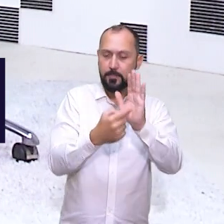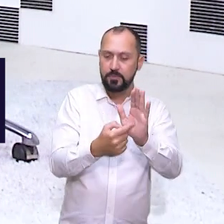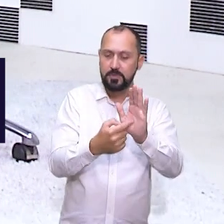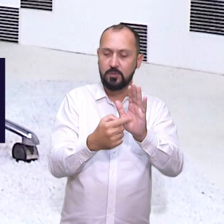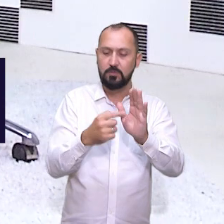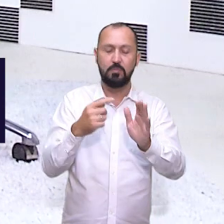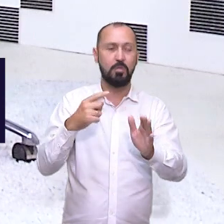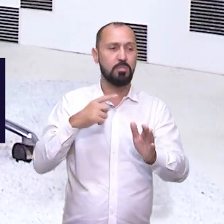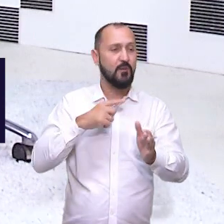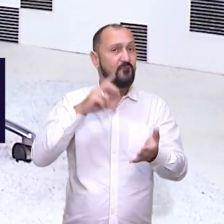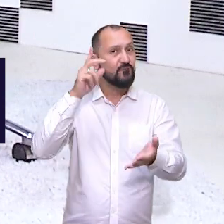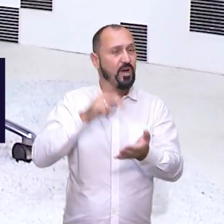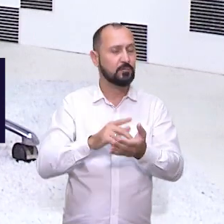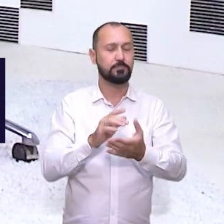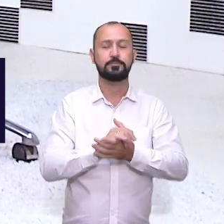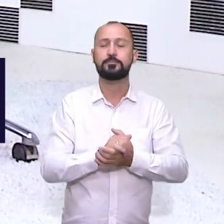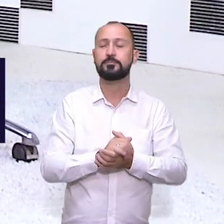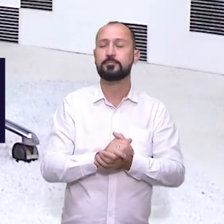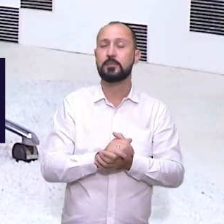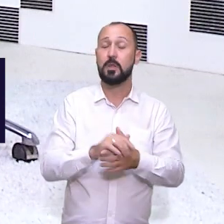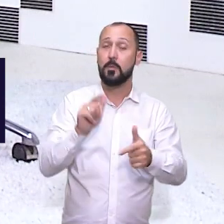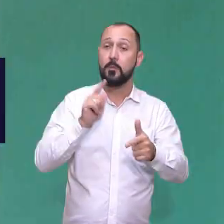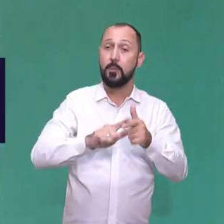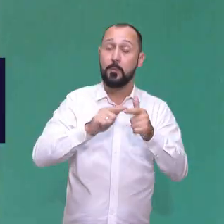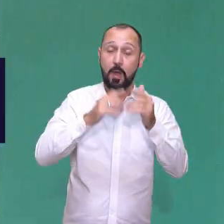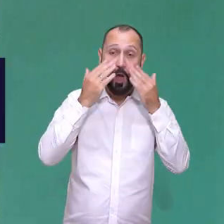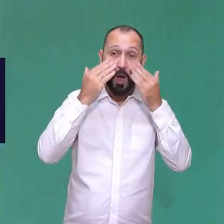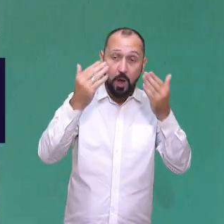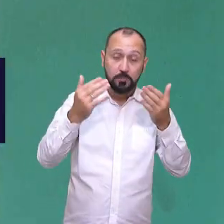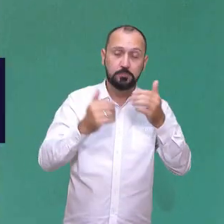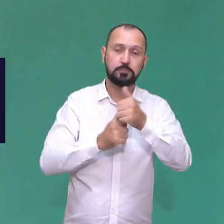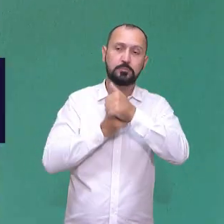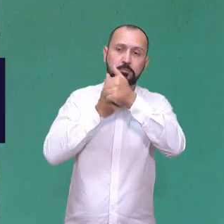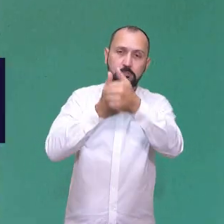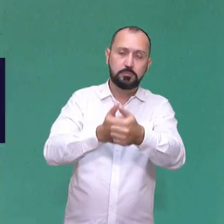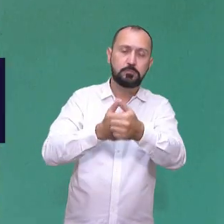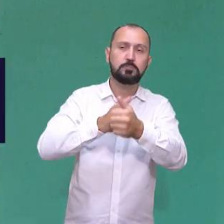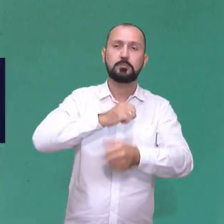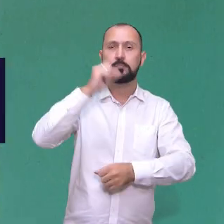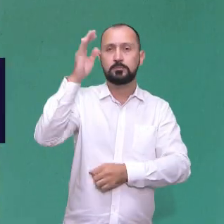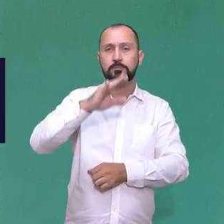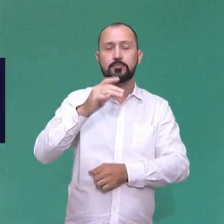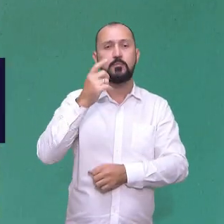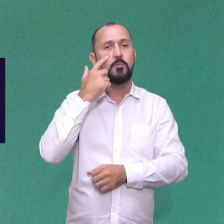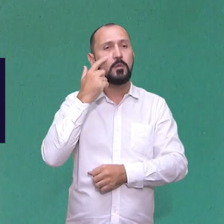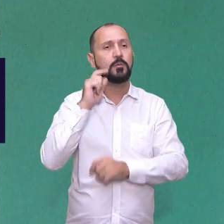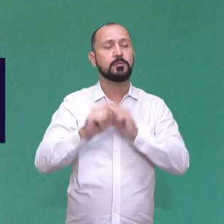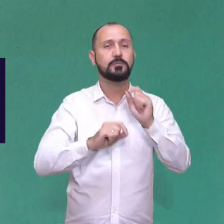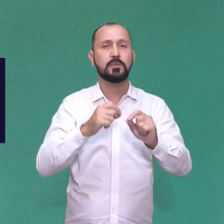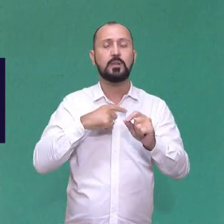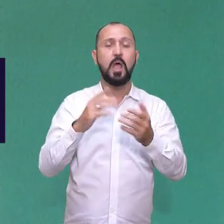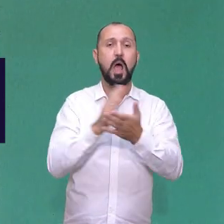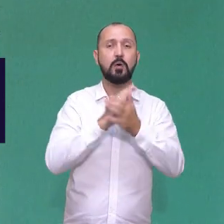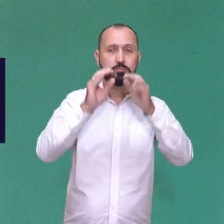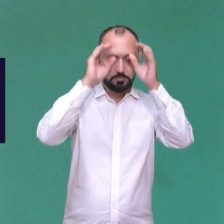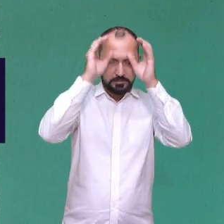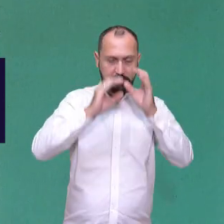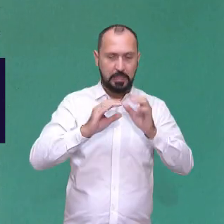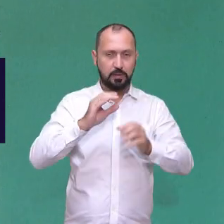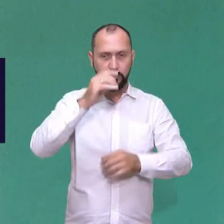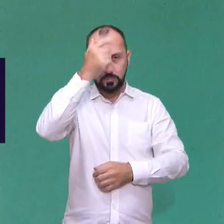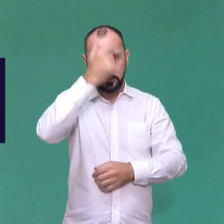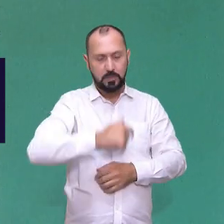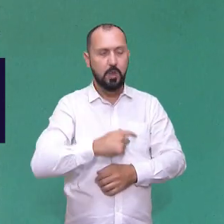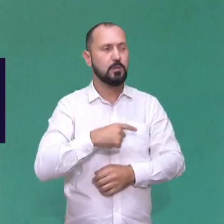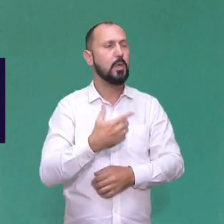possa realmente expressar o que acontece de verdade. E eu vejo que nessa polêmica que nós estamos acompanhando acontecer no Brasil, eu vejo que, por